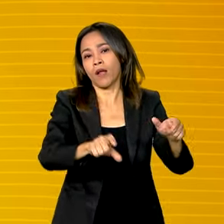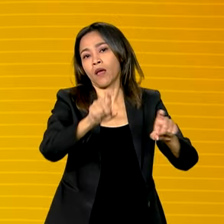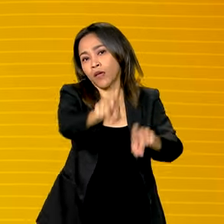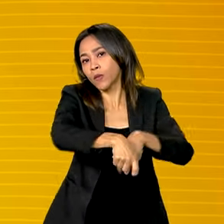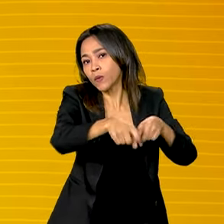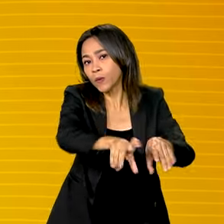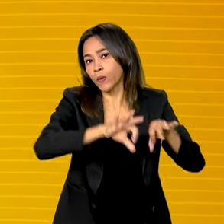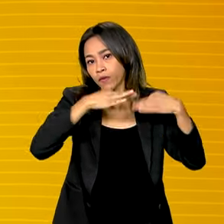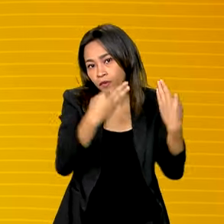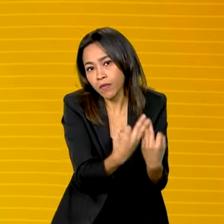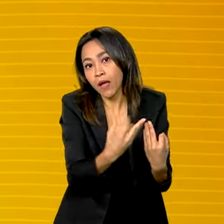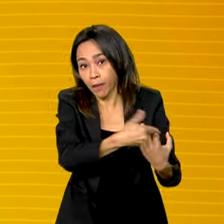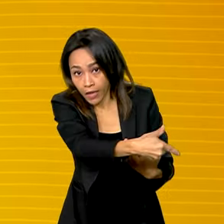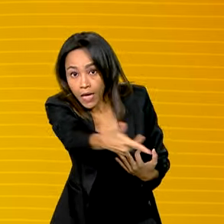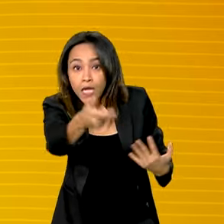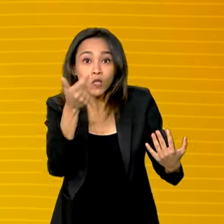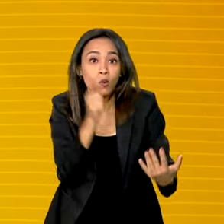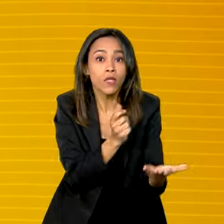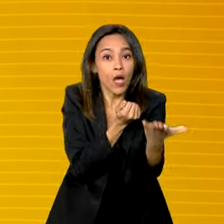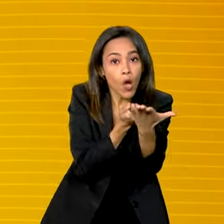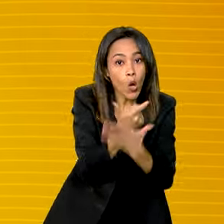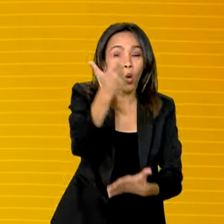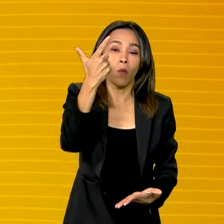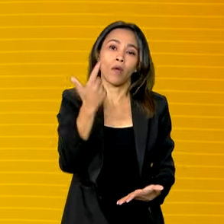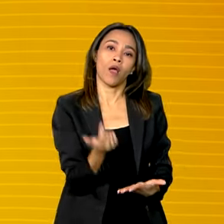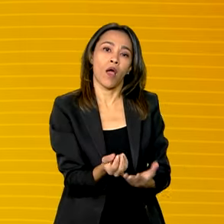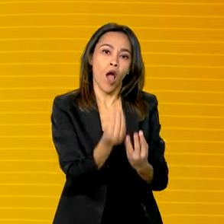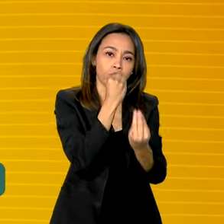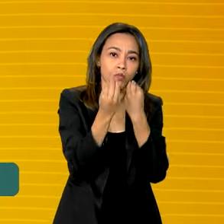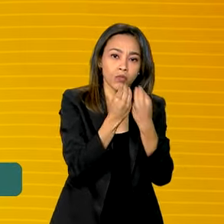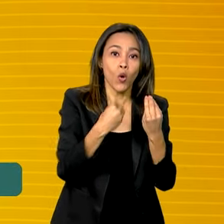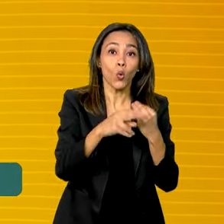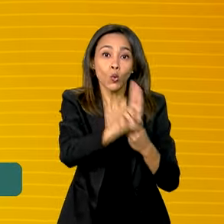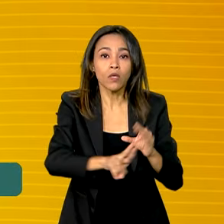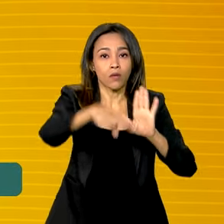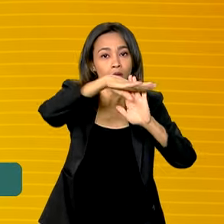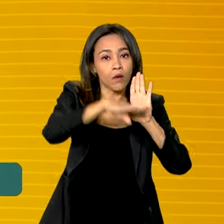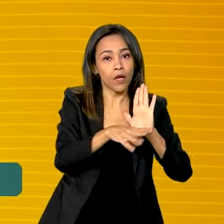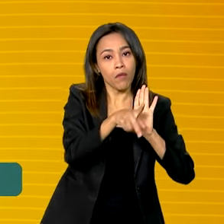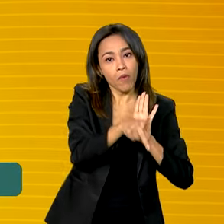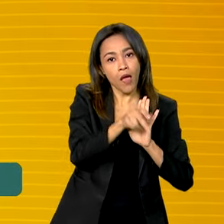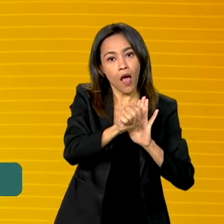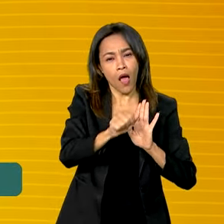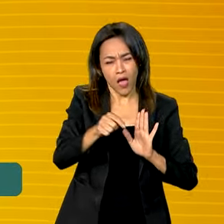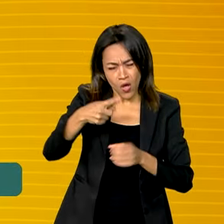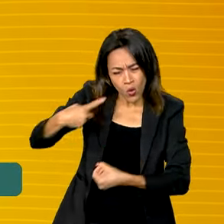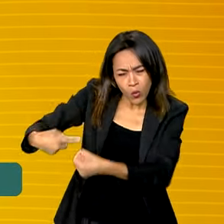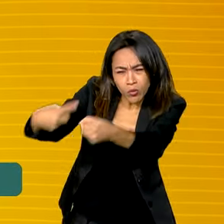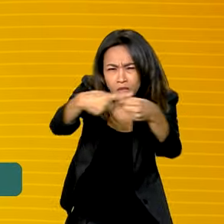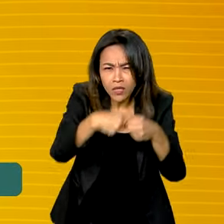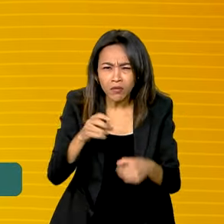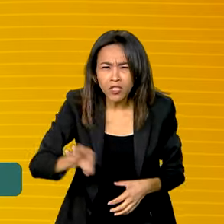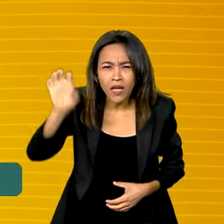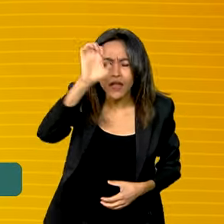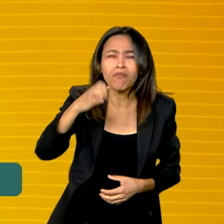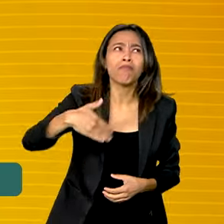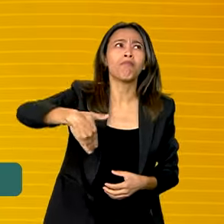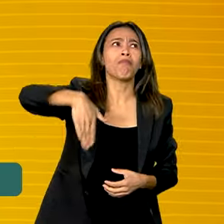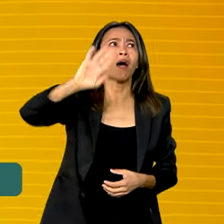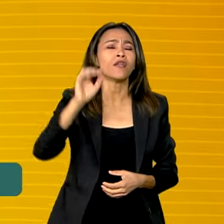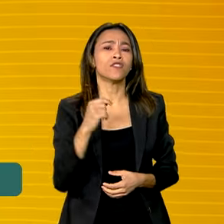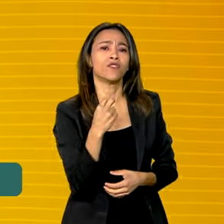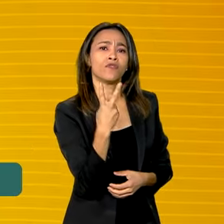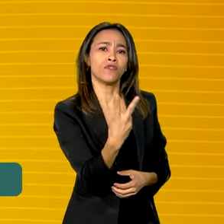execução do Programa de Aquisição de Alimentos, o PAA. Só por meio dos estados e municípios, são mais de 21 mil toneladas